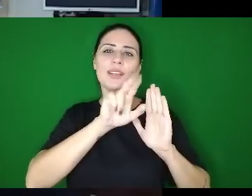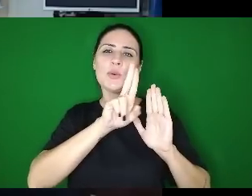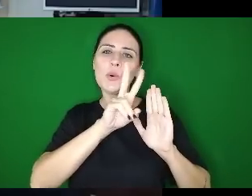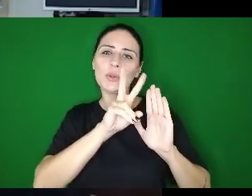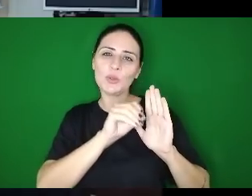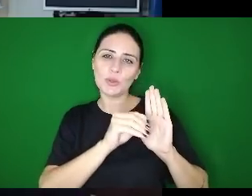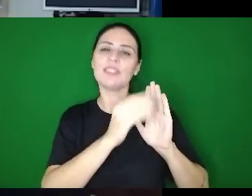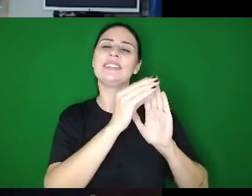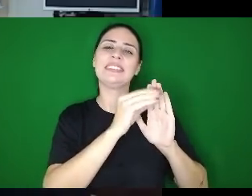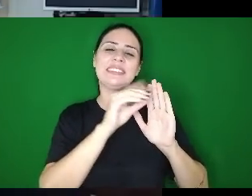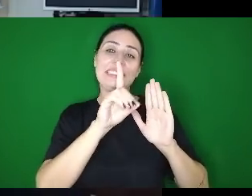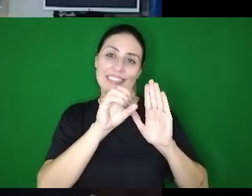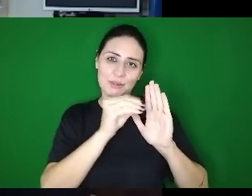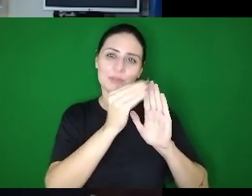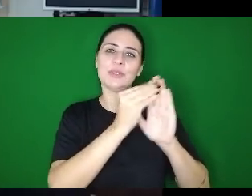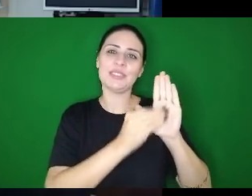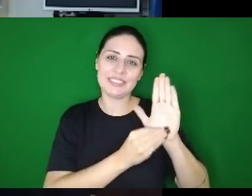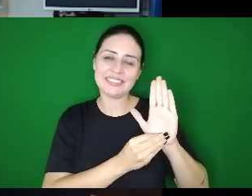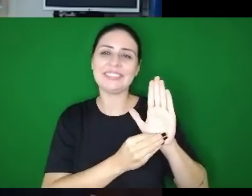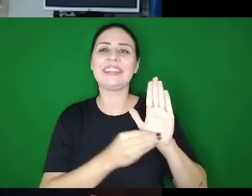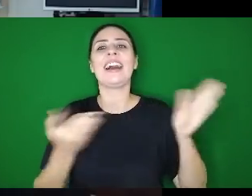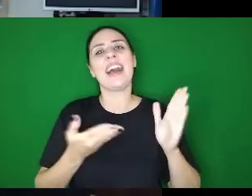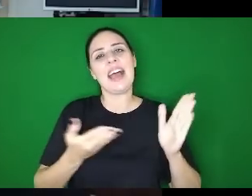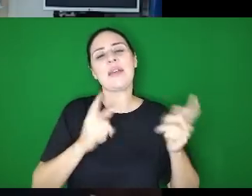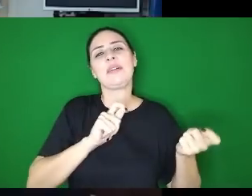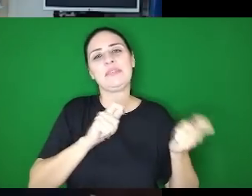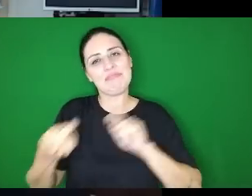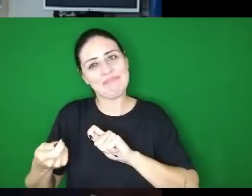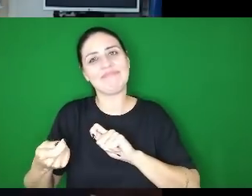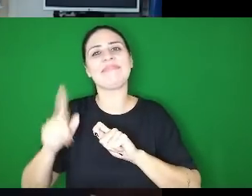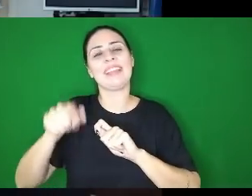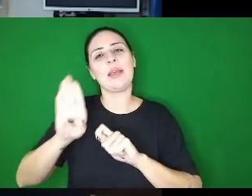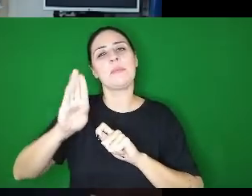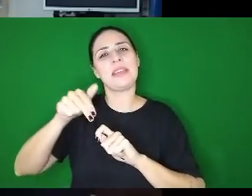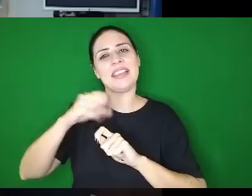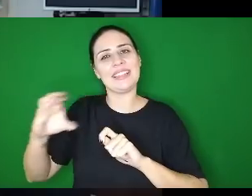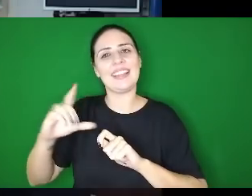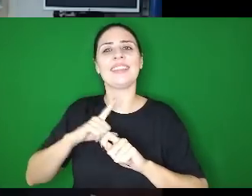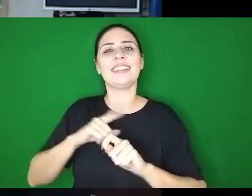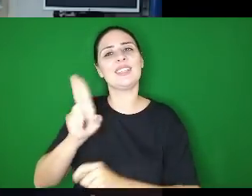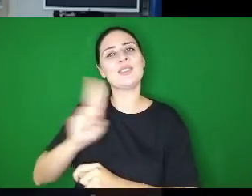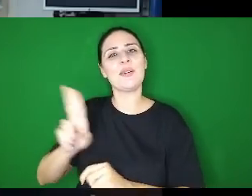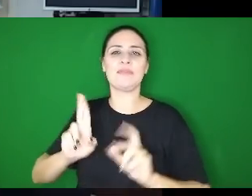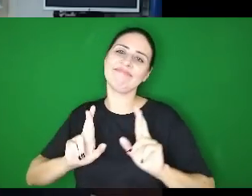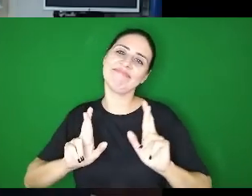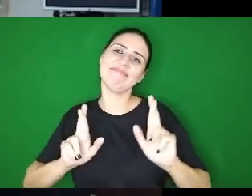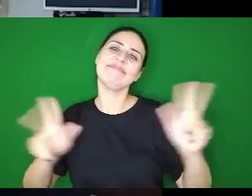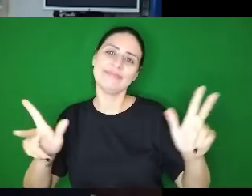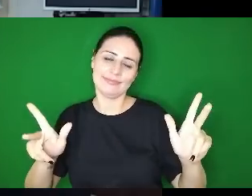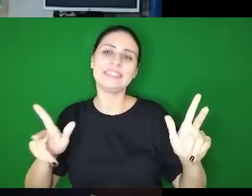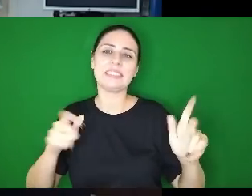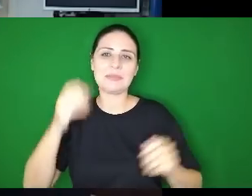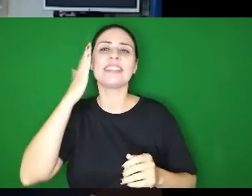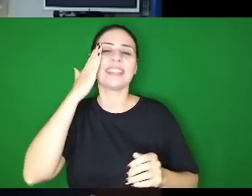muito presente no nosso discurso. E agora, com a Base Nacional, a gente teve que transpor um pouco esse entendimento, né,